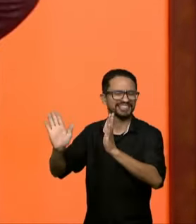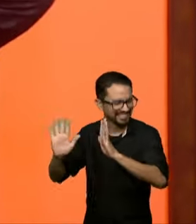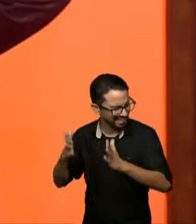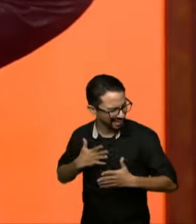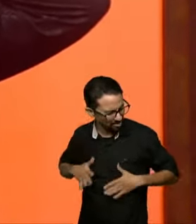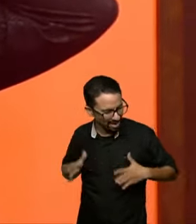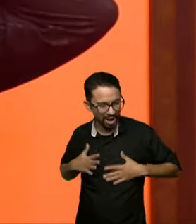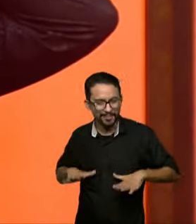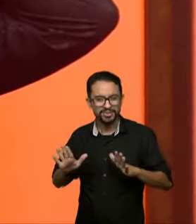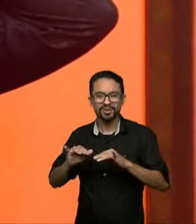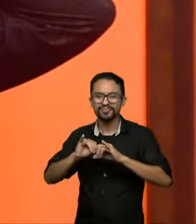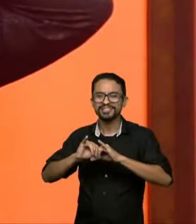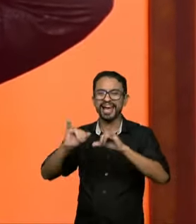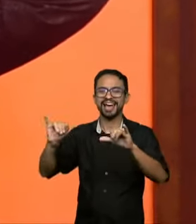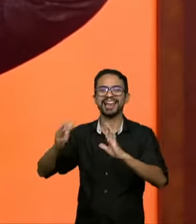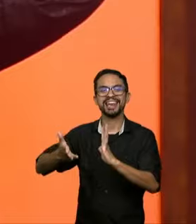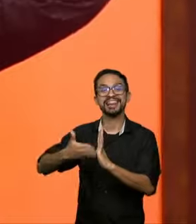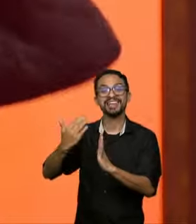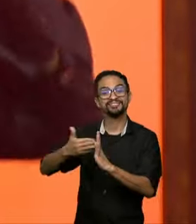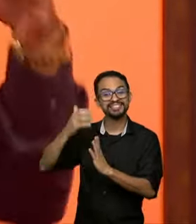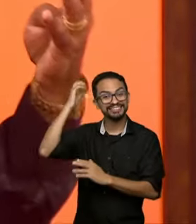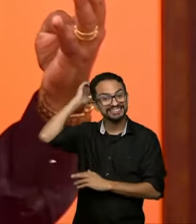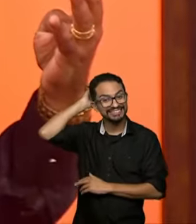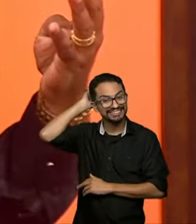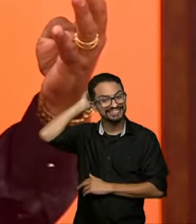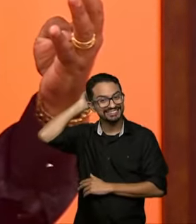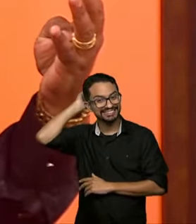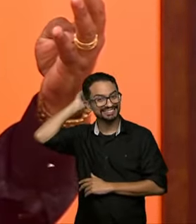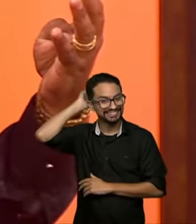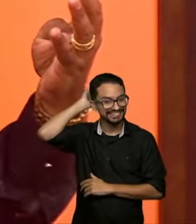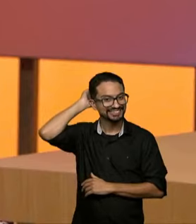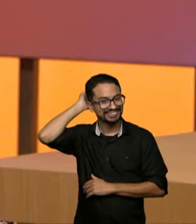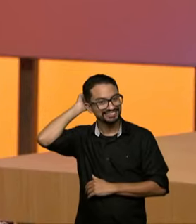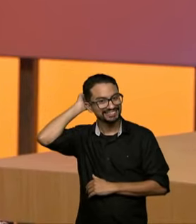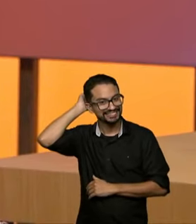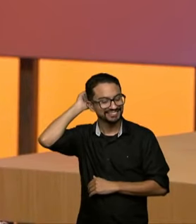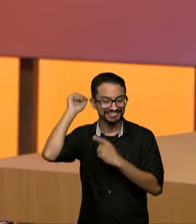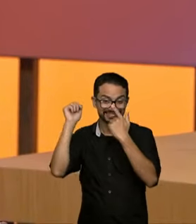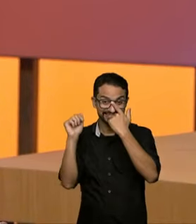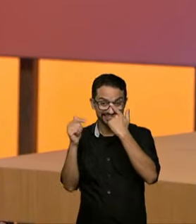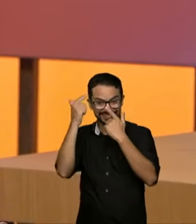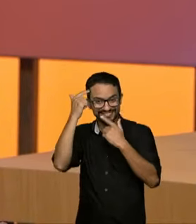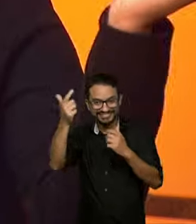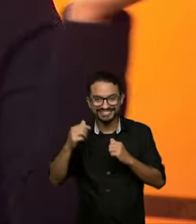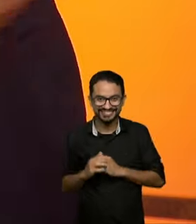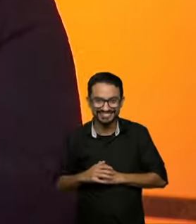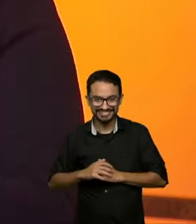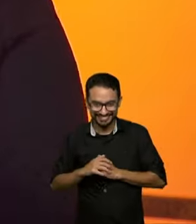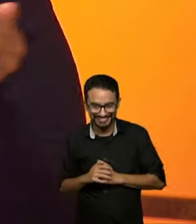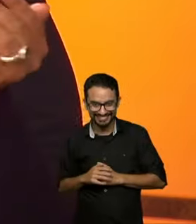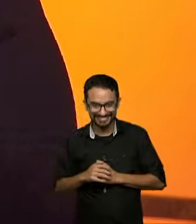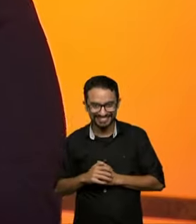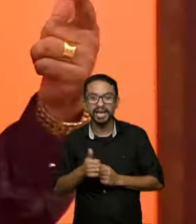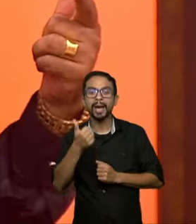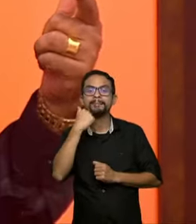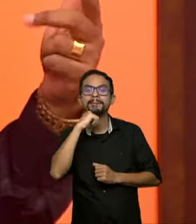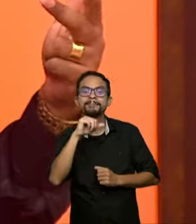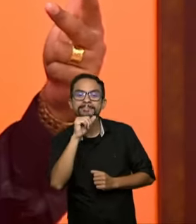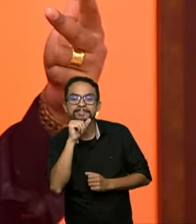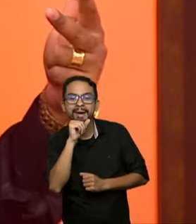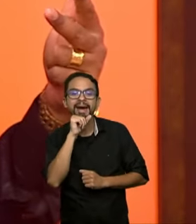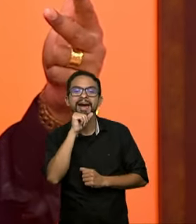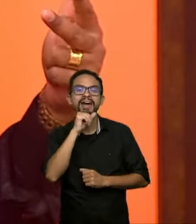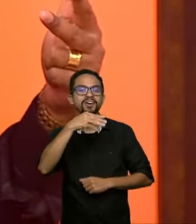assim, o livrinho... Com, de anotação? Com 4 filhos. Uma mãe, uma irmã,